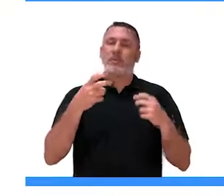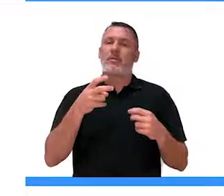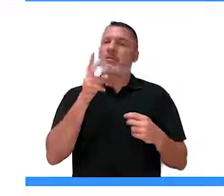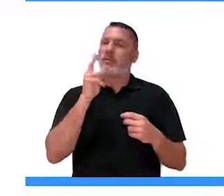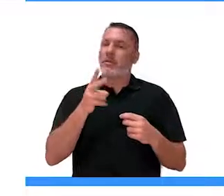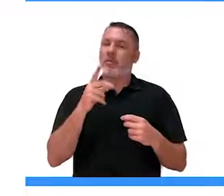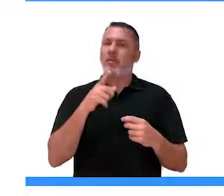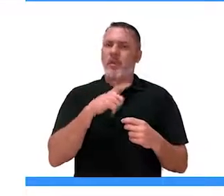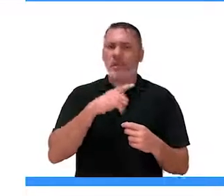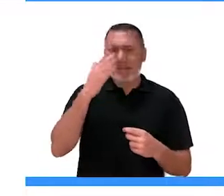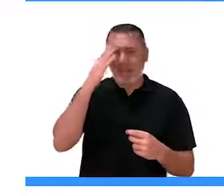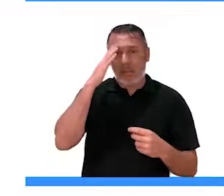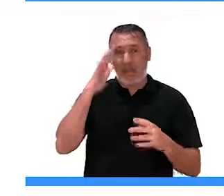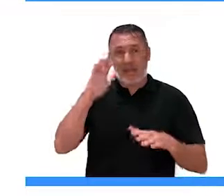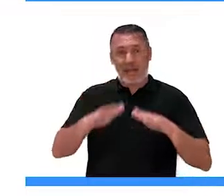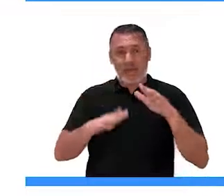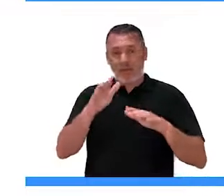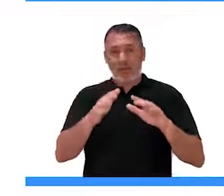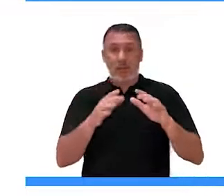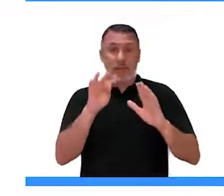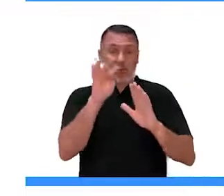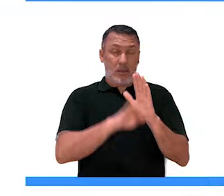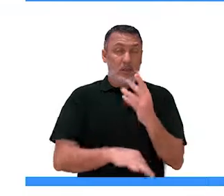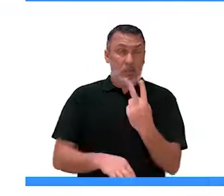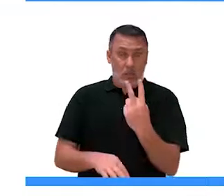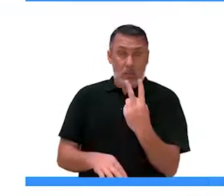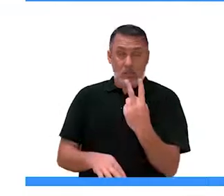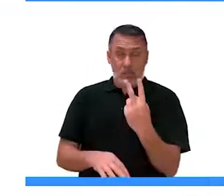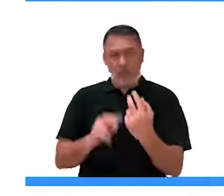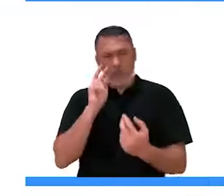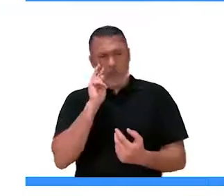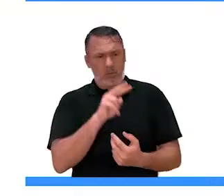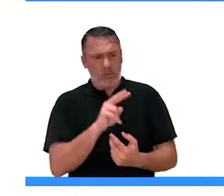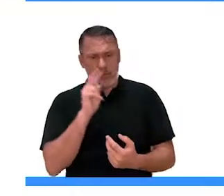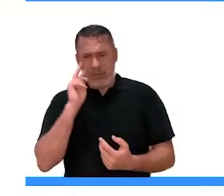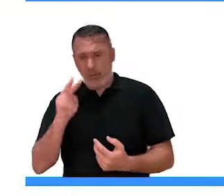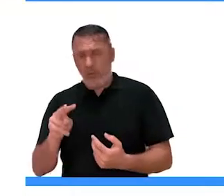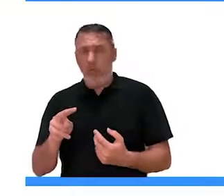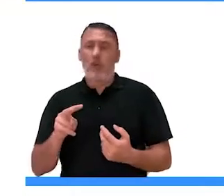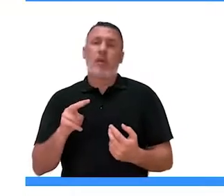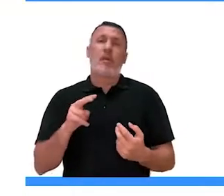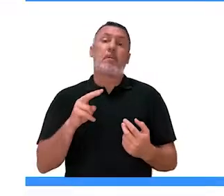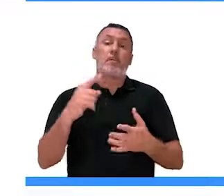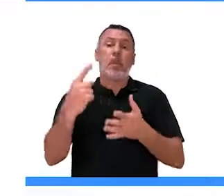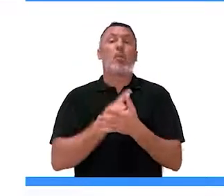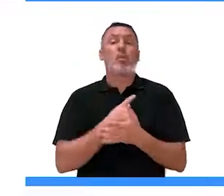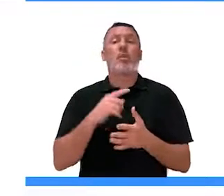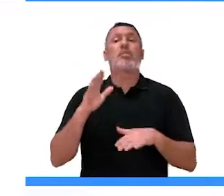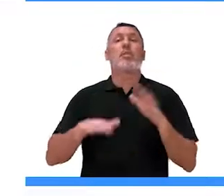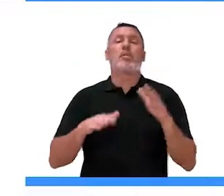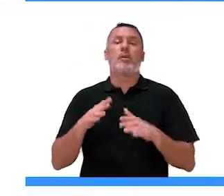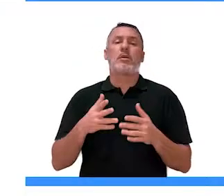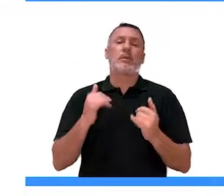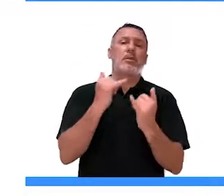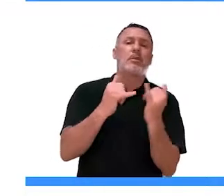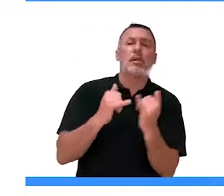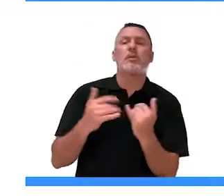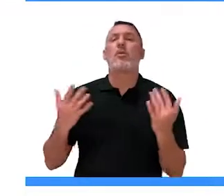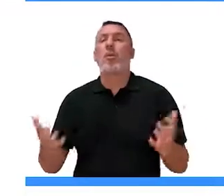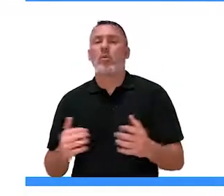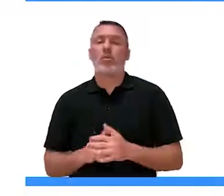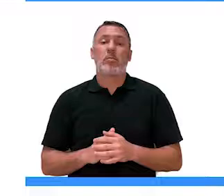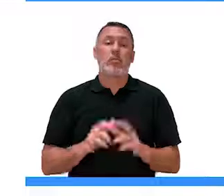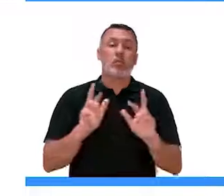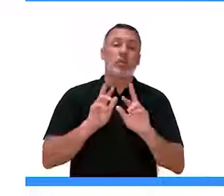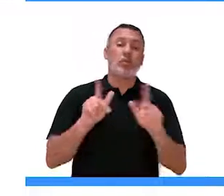precisa observar. Toda vez que tiverem dois textos na questão, pode pedir semelhança, pode pedir diferença.